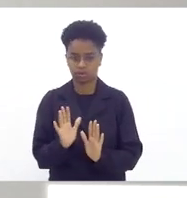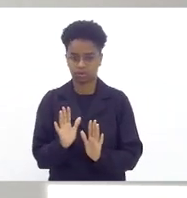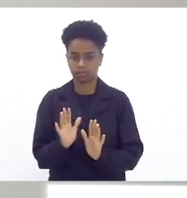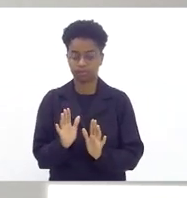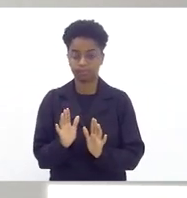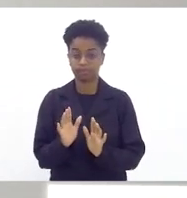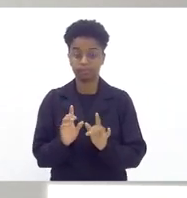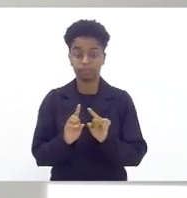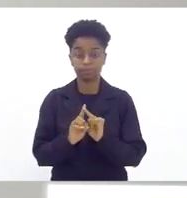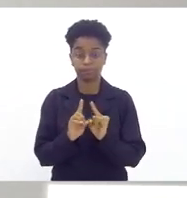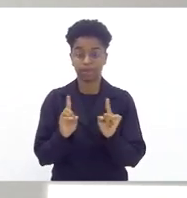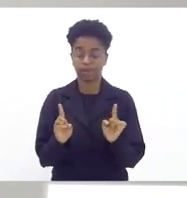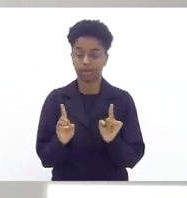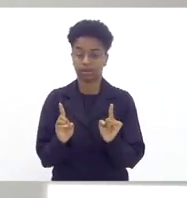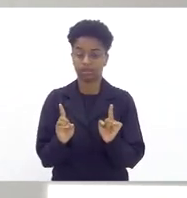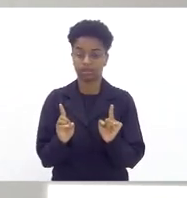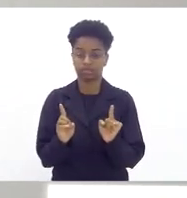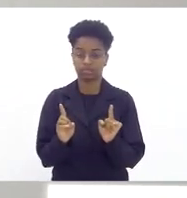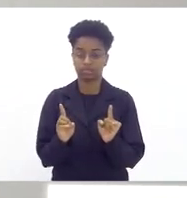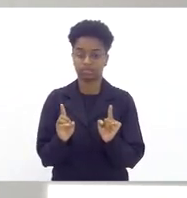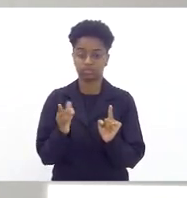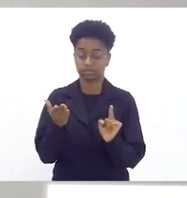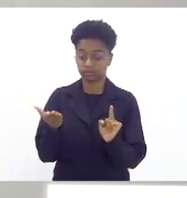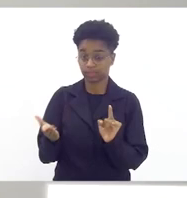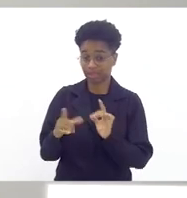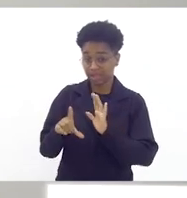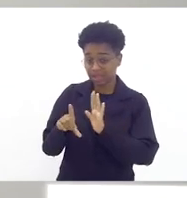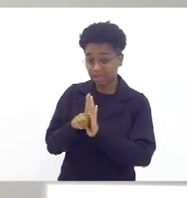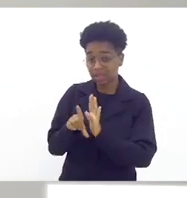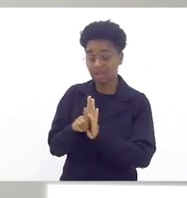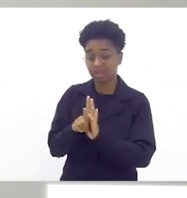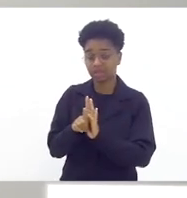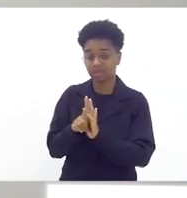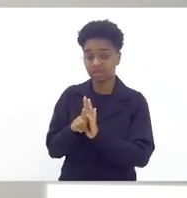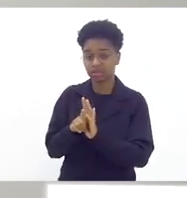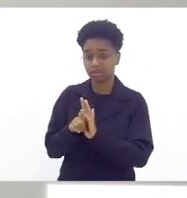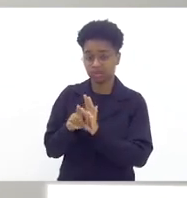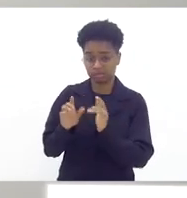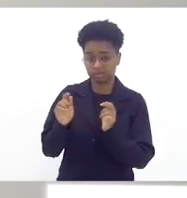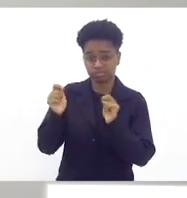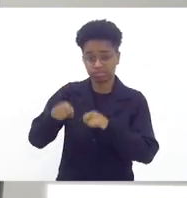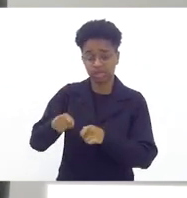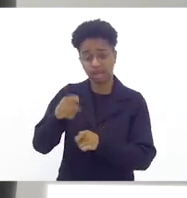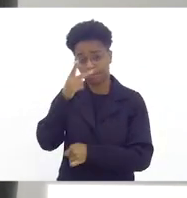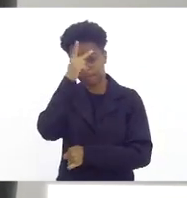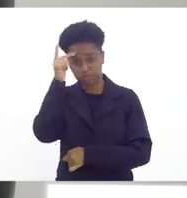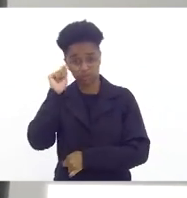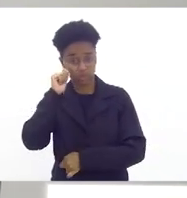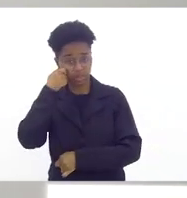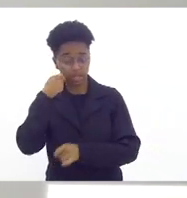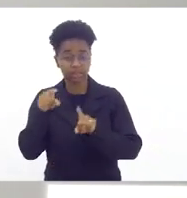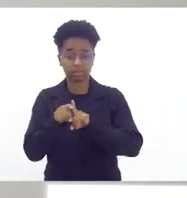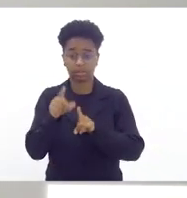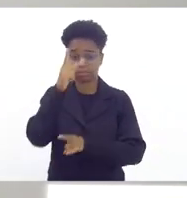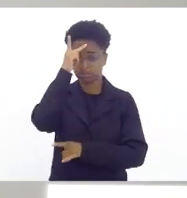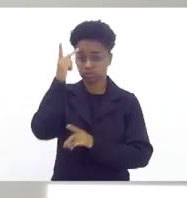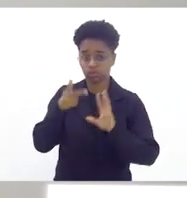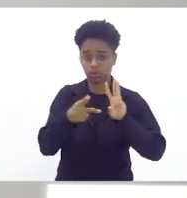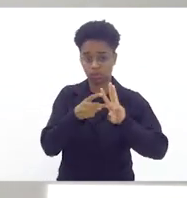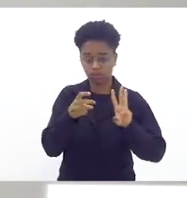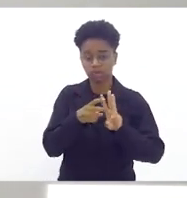mas ela atua para que as pessoas negras e as pessoas indígenas